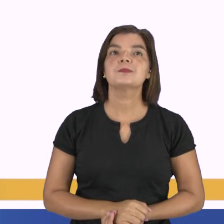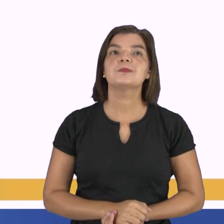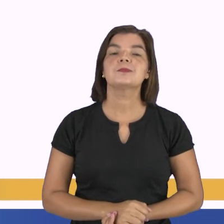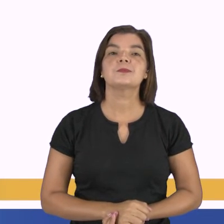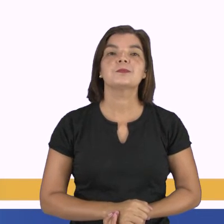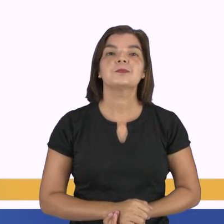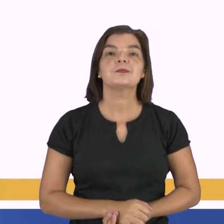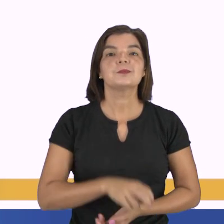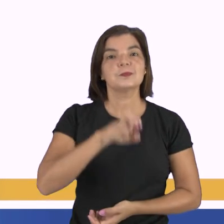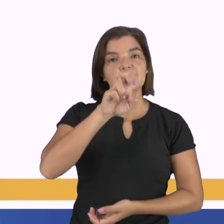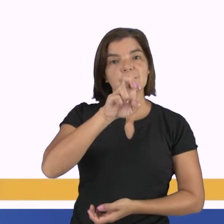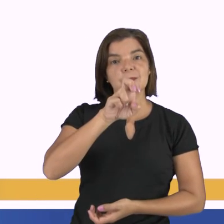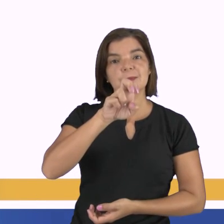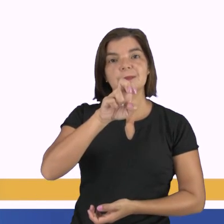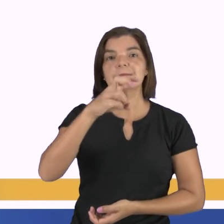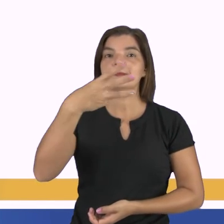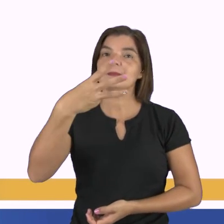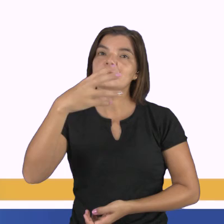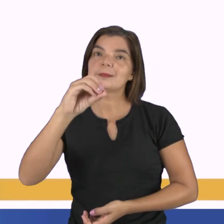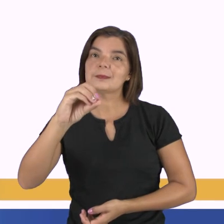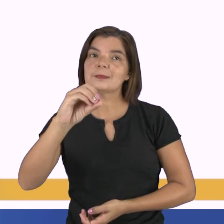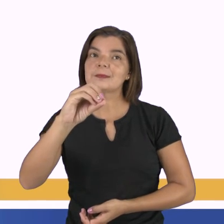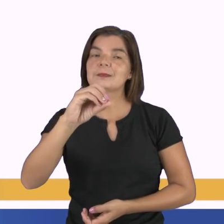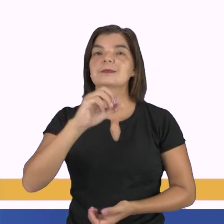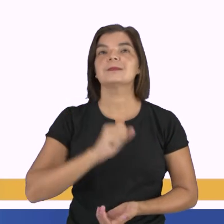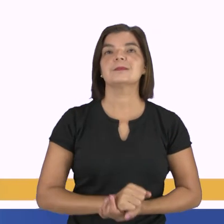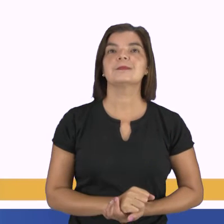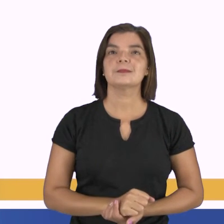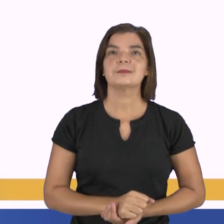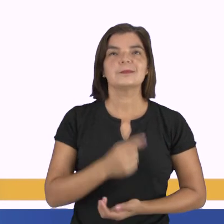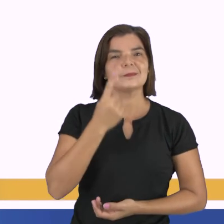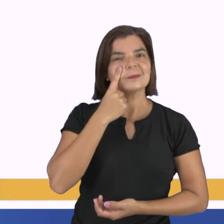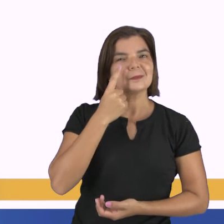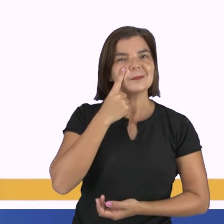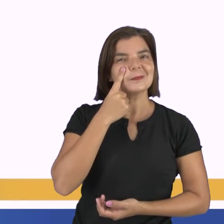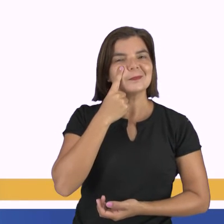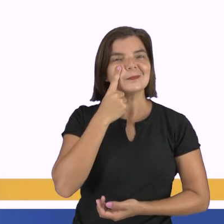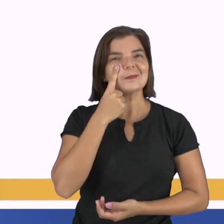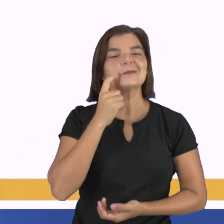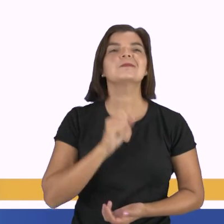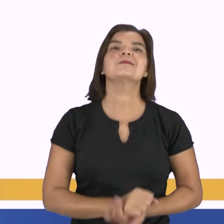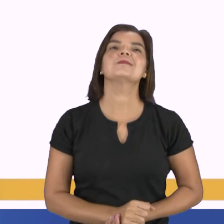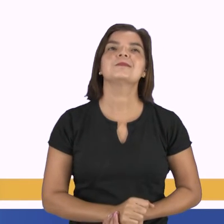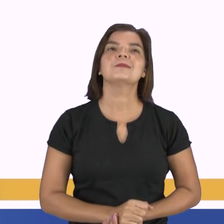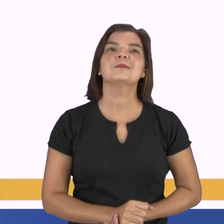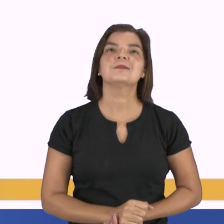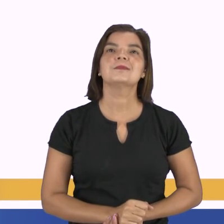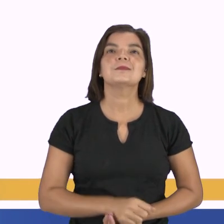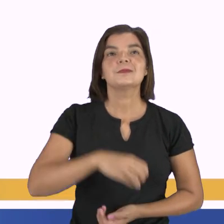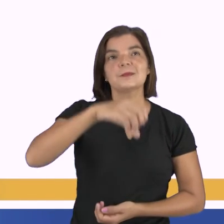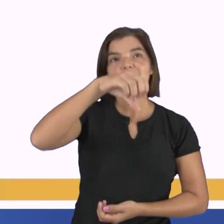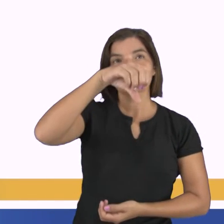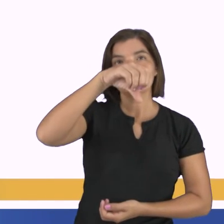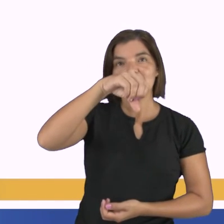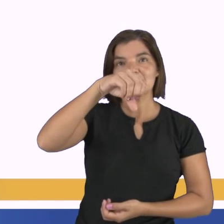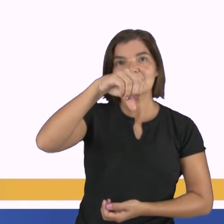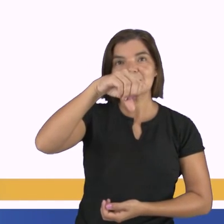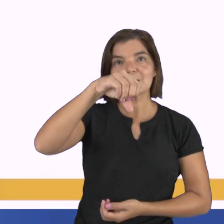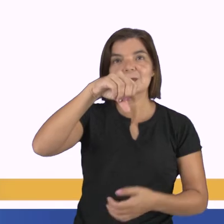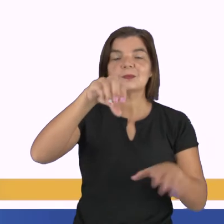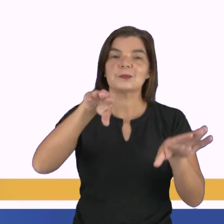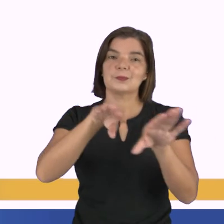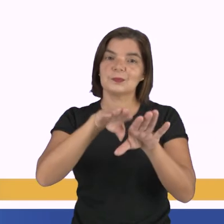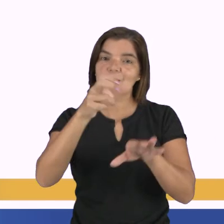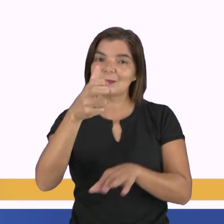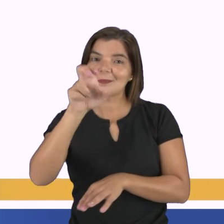vocês. São las 5:30. Você já viu aí 5:30? Son las